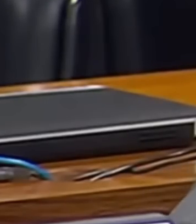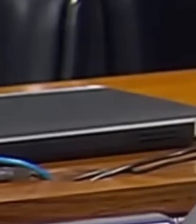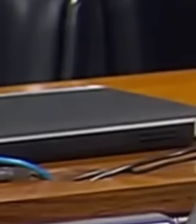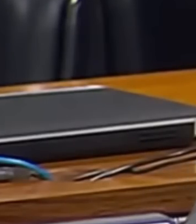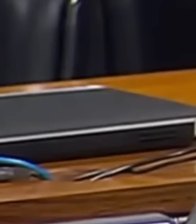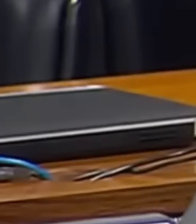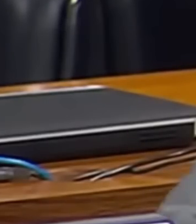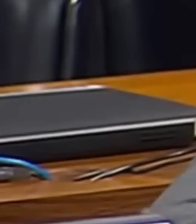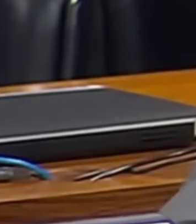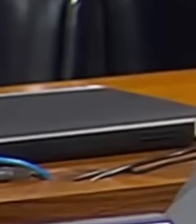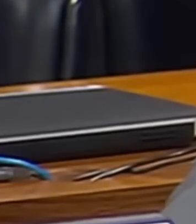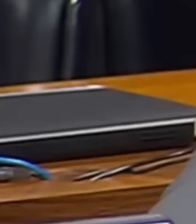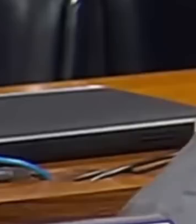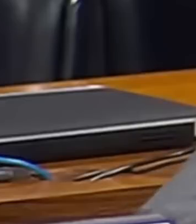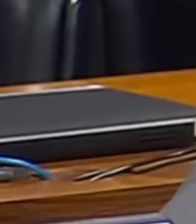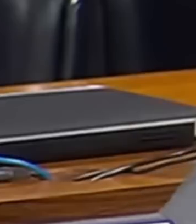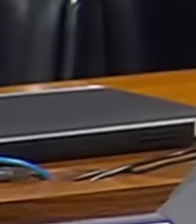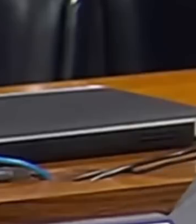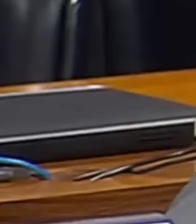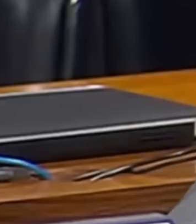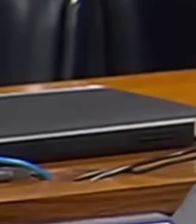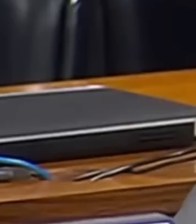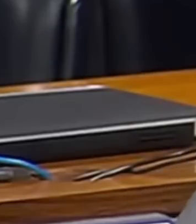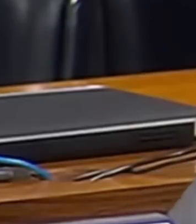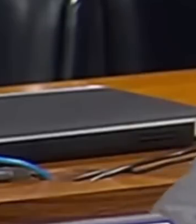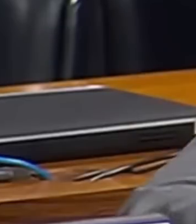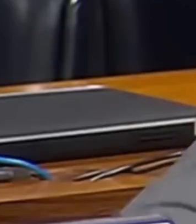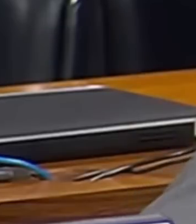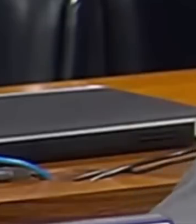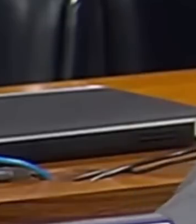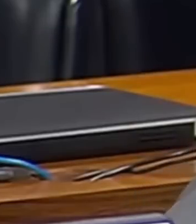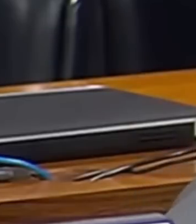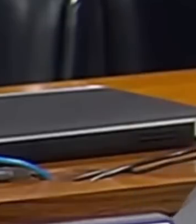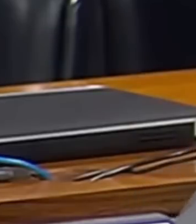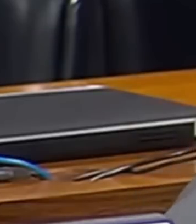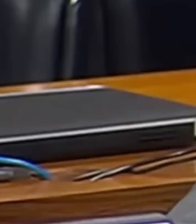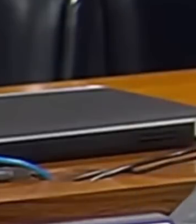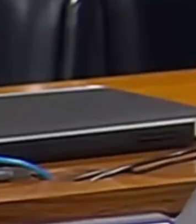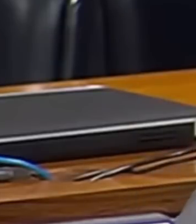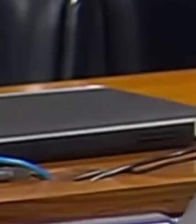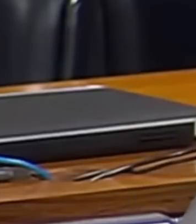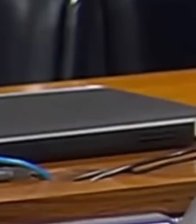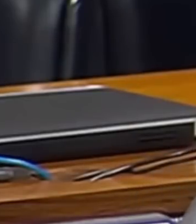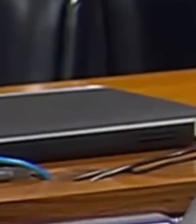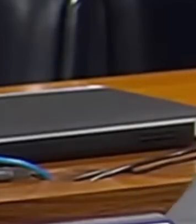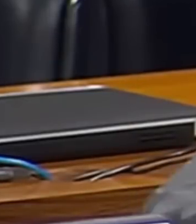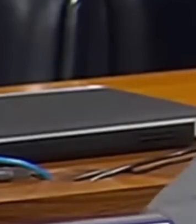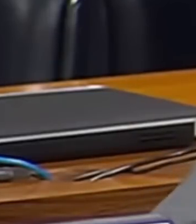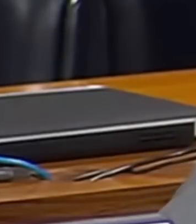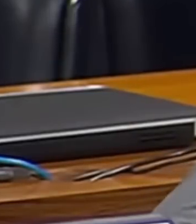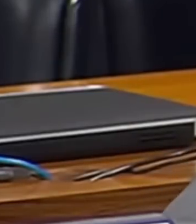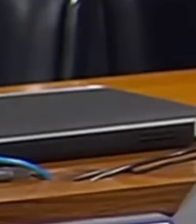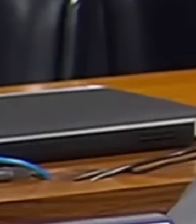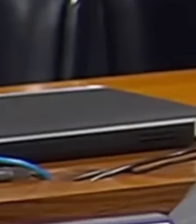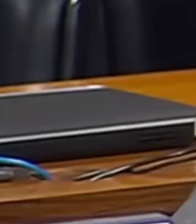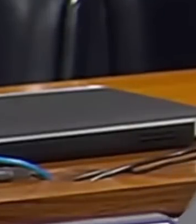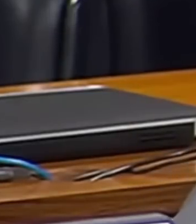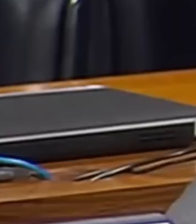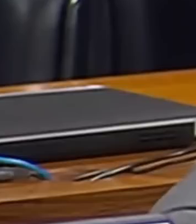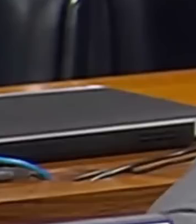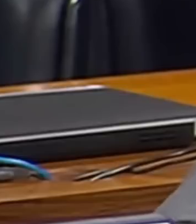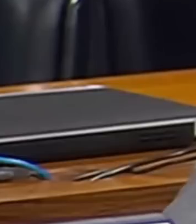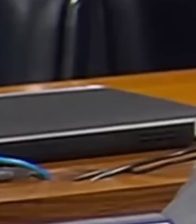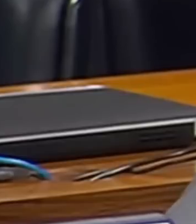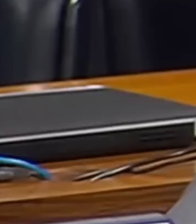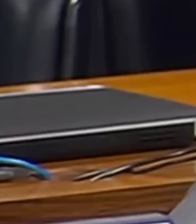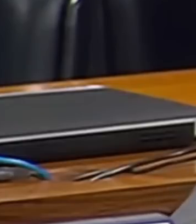que eu defendo, de um aparelhamento ideológico, de uma bolsonarização da Polícia Rodoviária Federal,